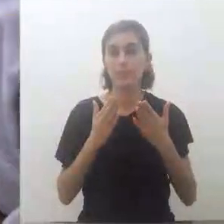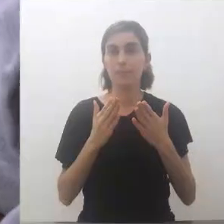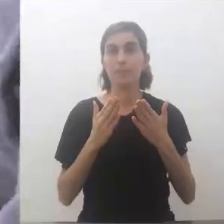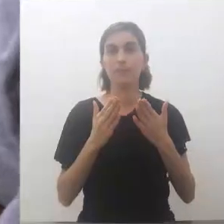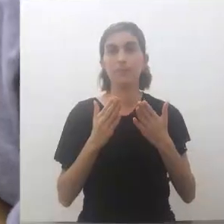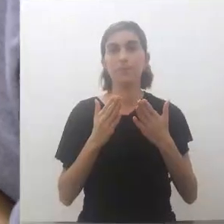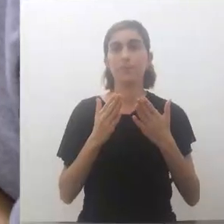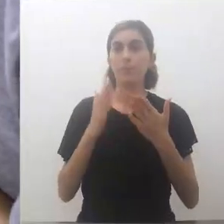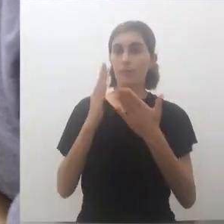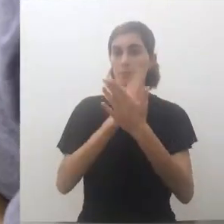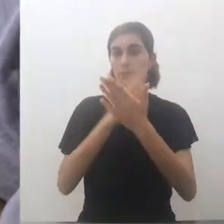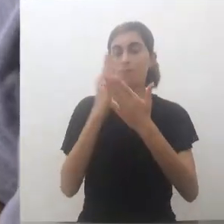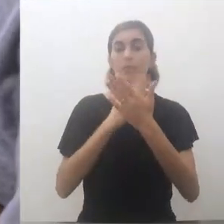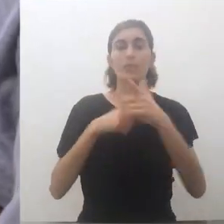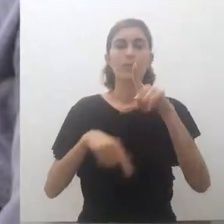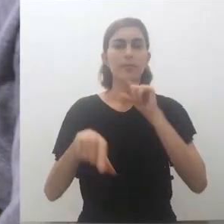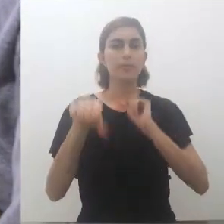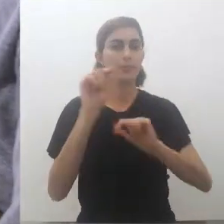alguns elementos.